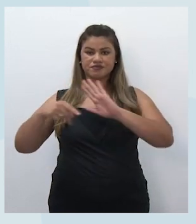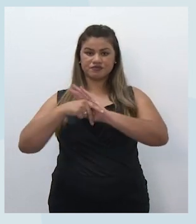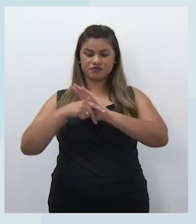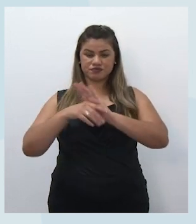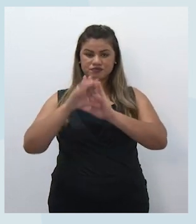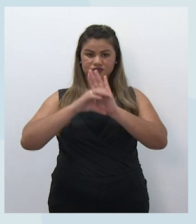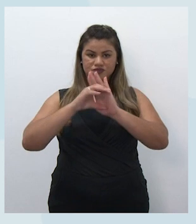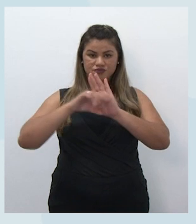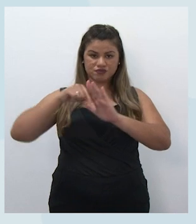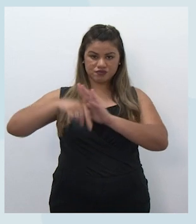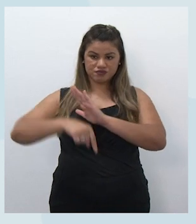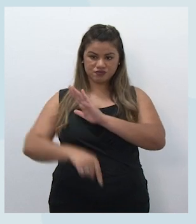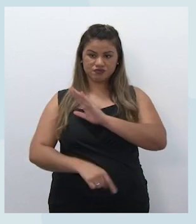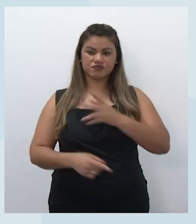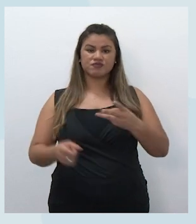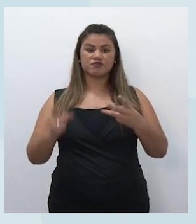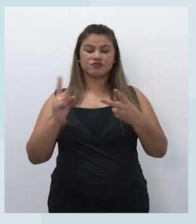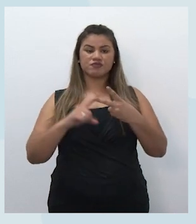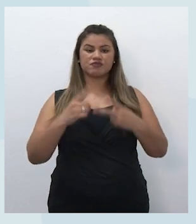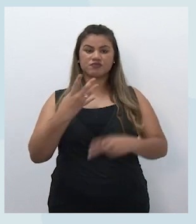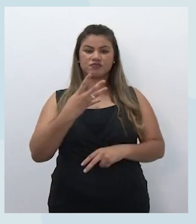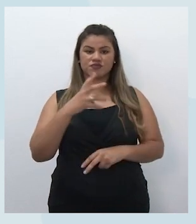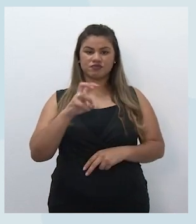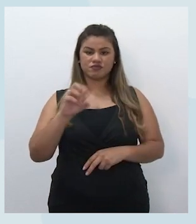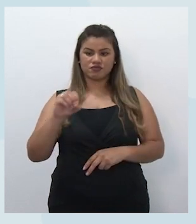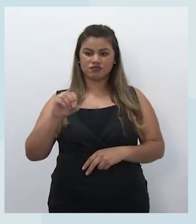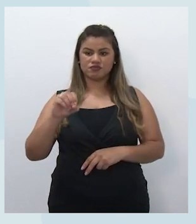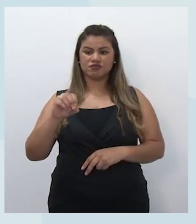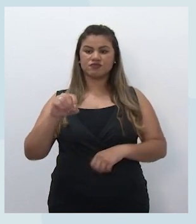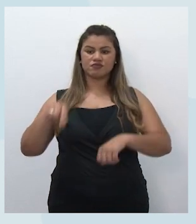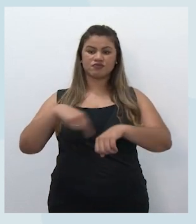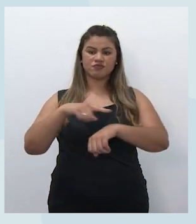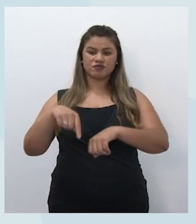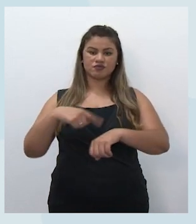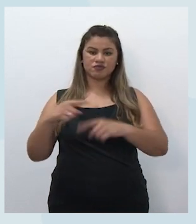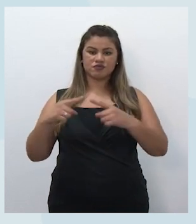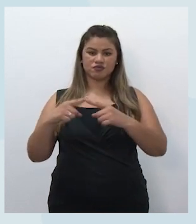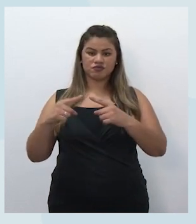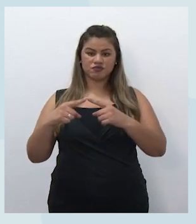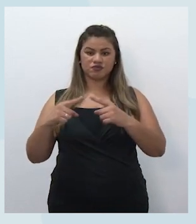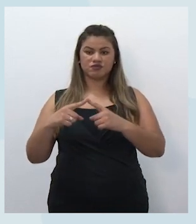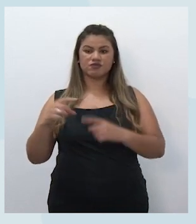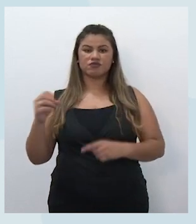aprofundamento curricular e 450 horas para os componentes do Inova.